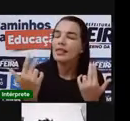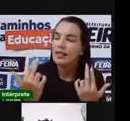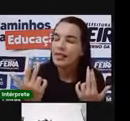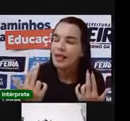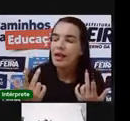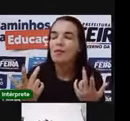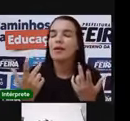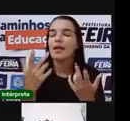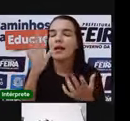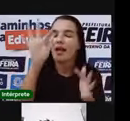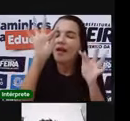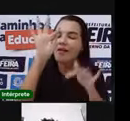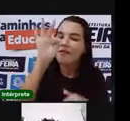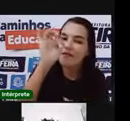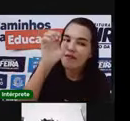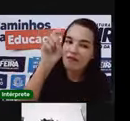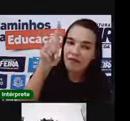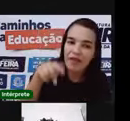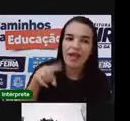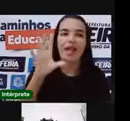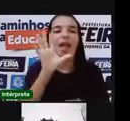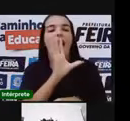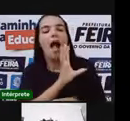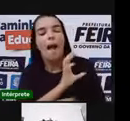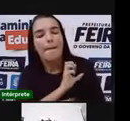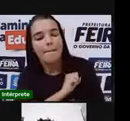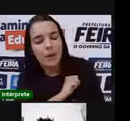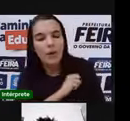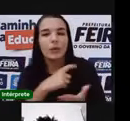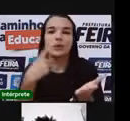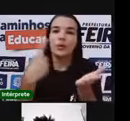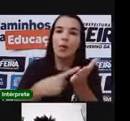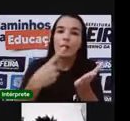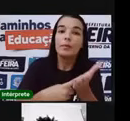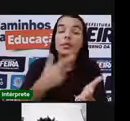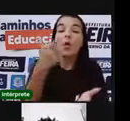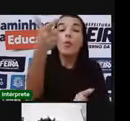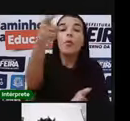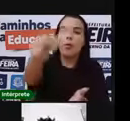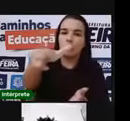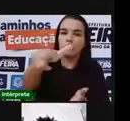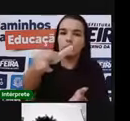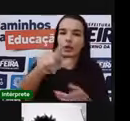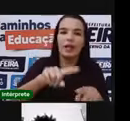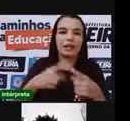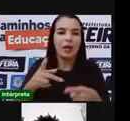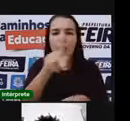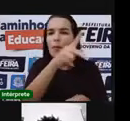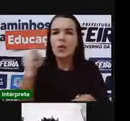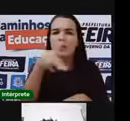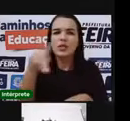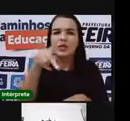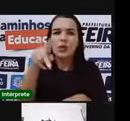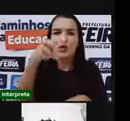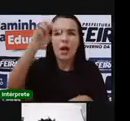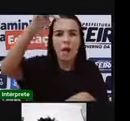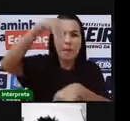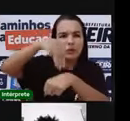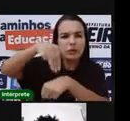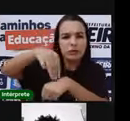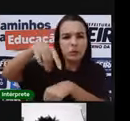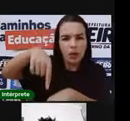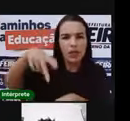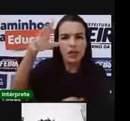compromisso, não é? Com o outro, tá? E aí, para os professores da rede, para quem está aqui, viu, gente? É, eu